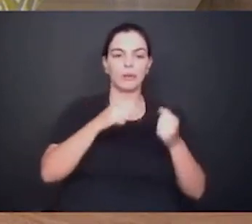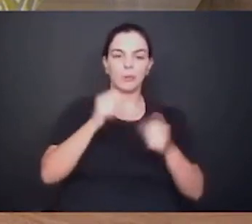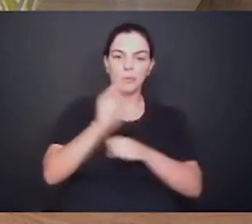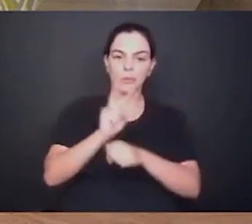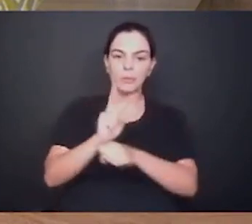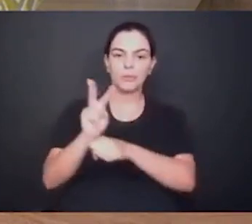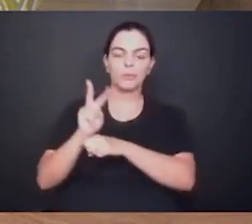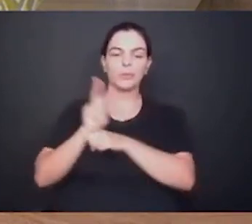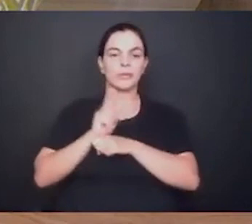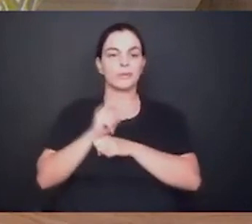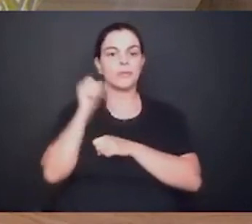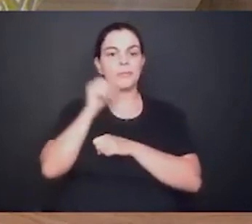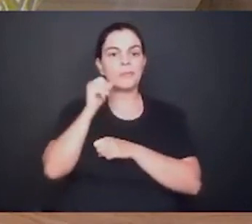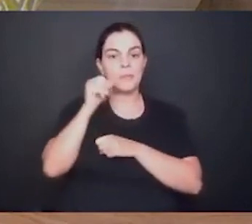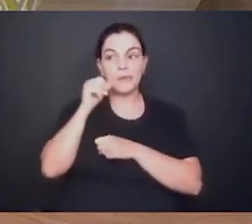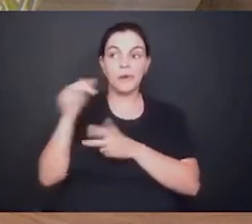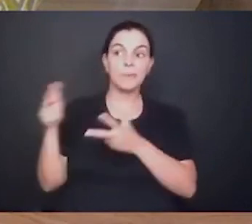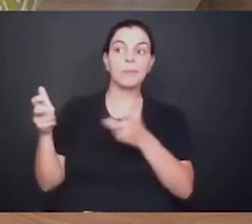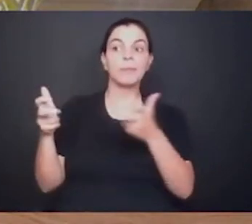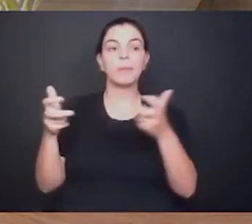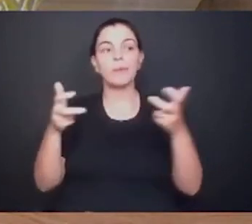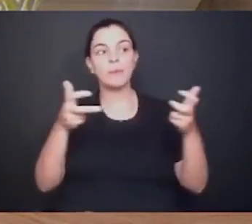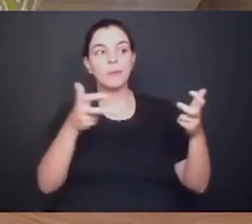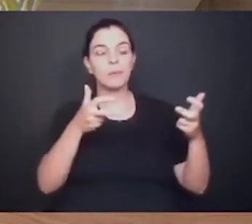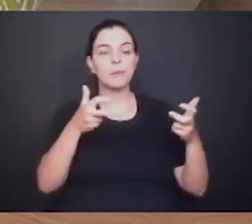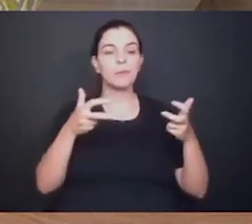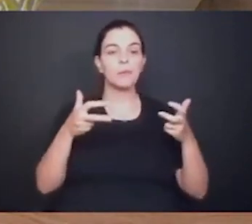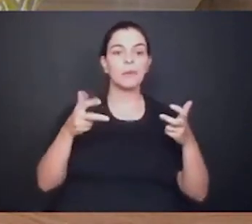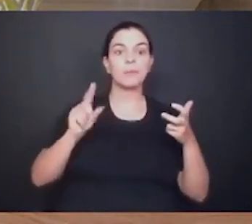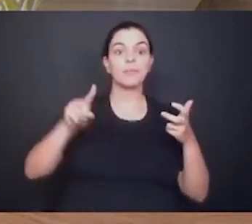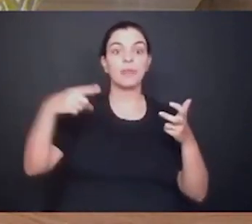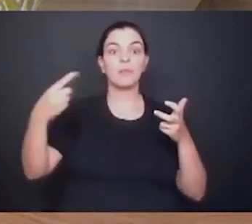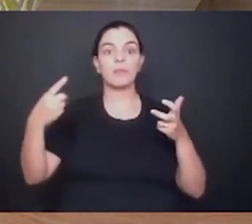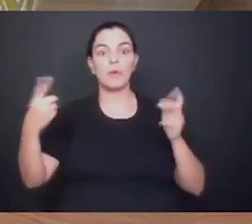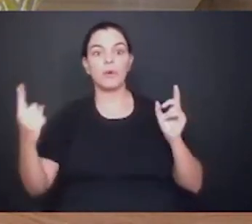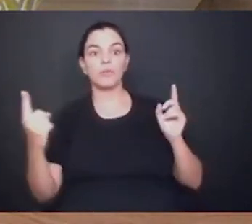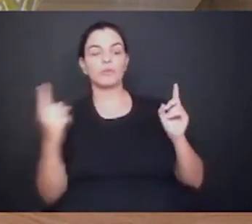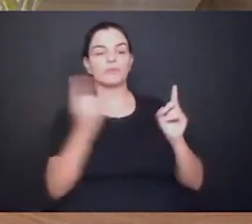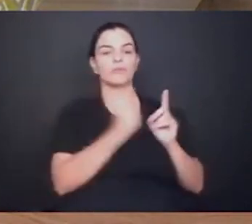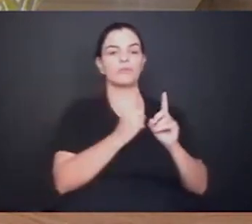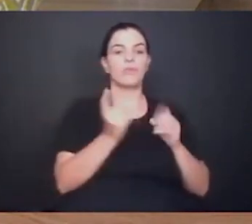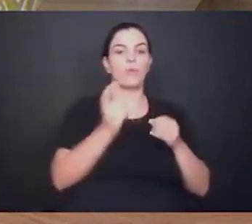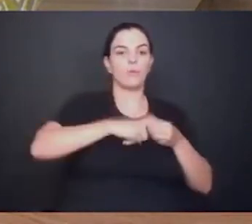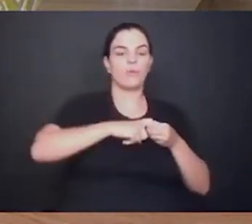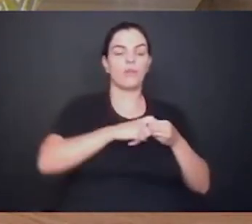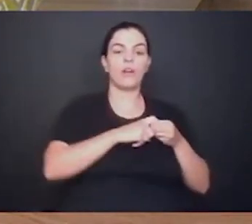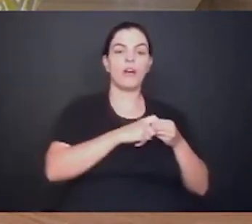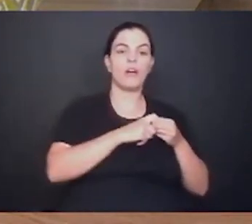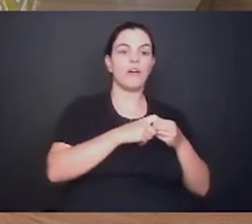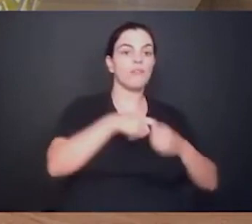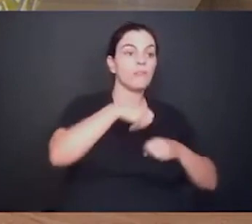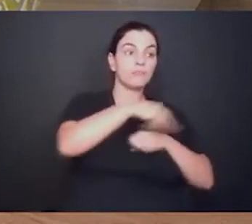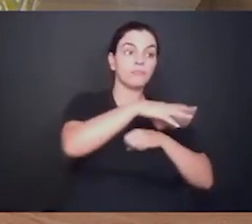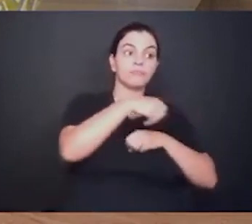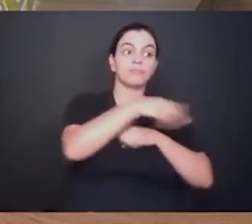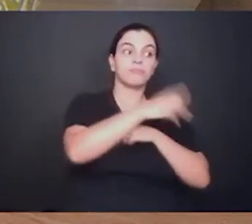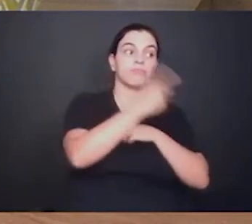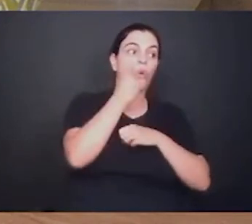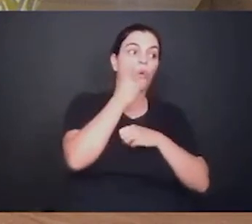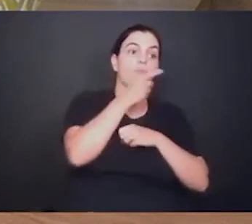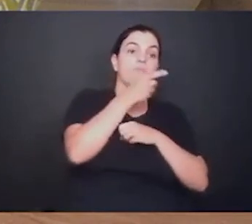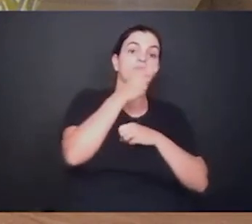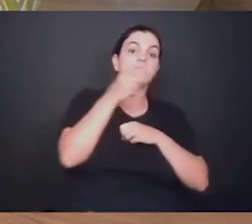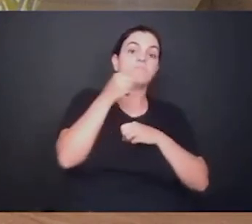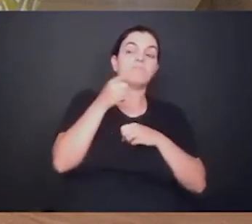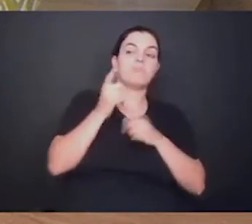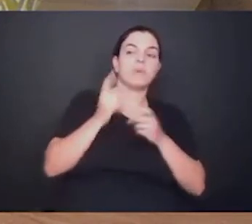tudo que havia à sua volta, e elas transmitiam isso aos homens, e juntos, eles traçavam uma estratégia. Entre tantas línguas distintas, havia